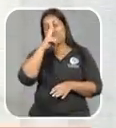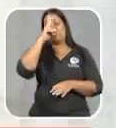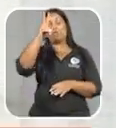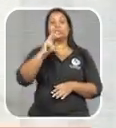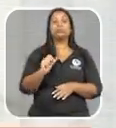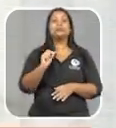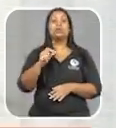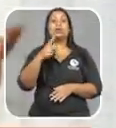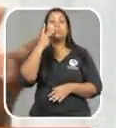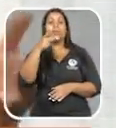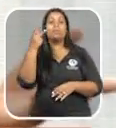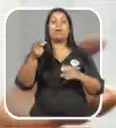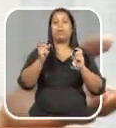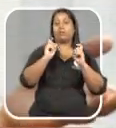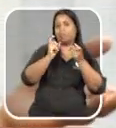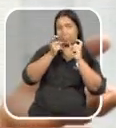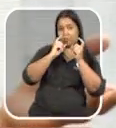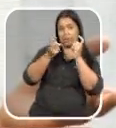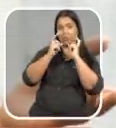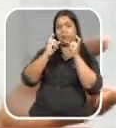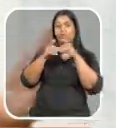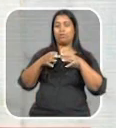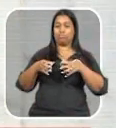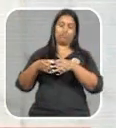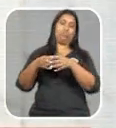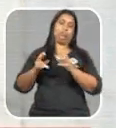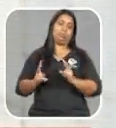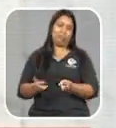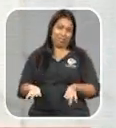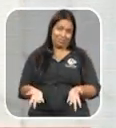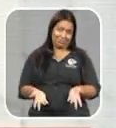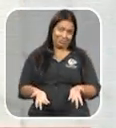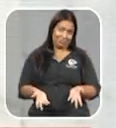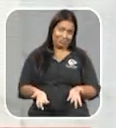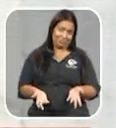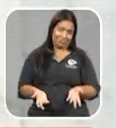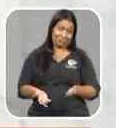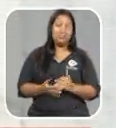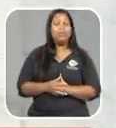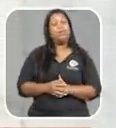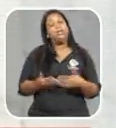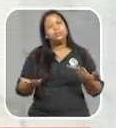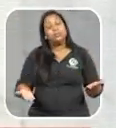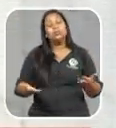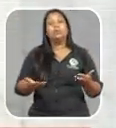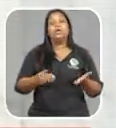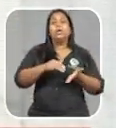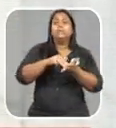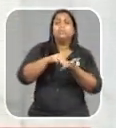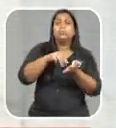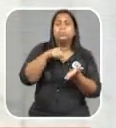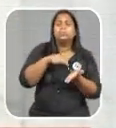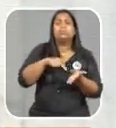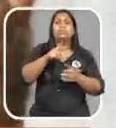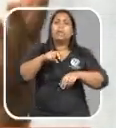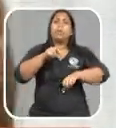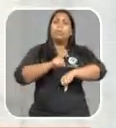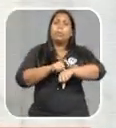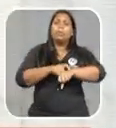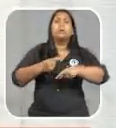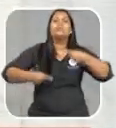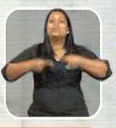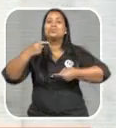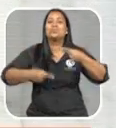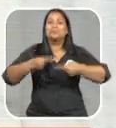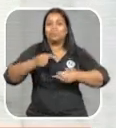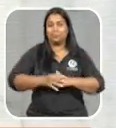as moções é um momento da discussão política. Sim. Porque você tem aqui uma ala mais conservadora que vive fazendo